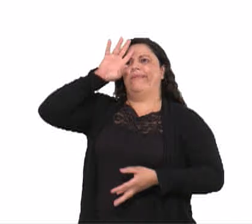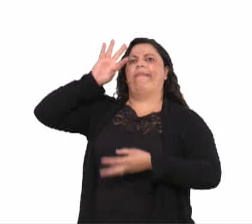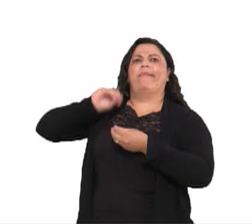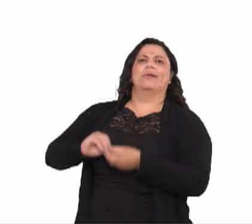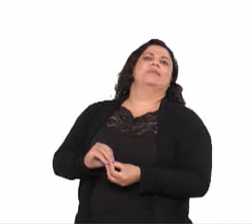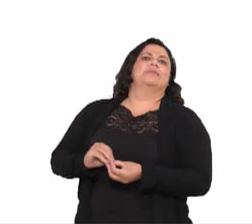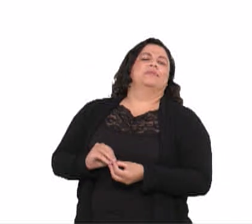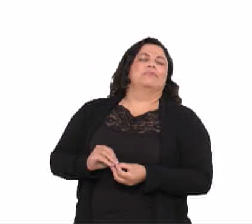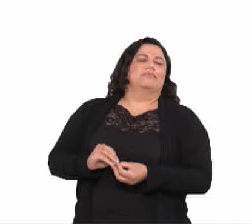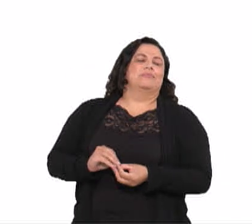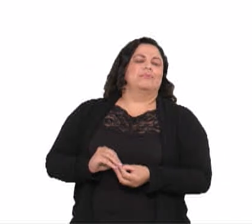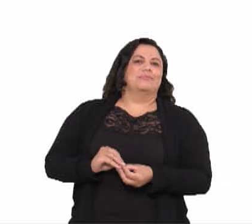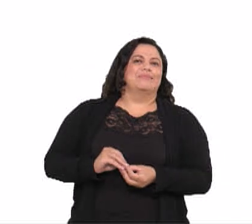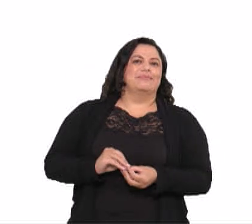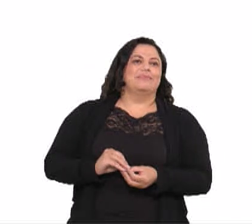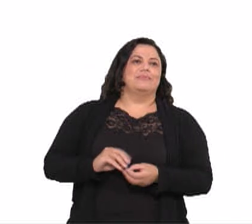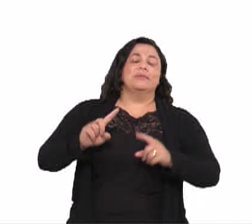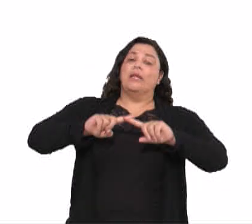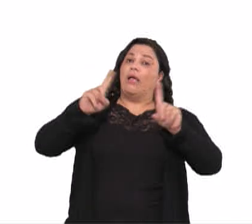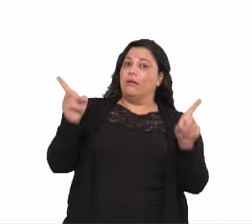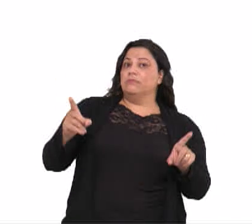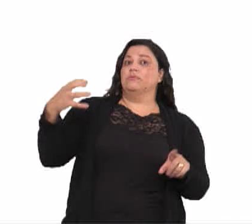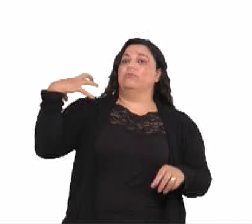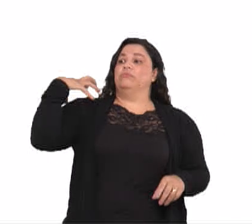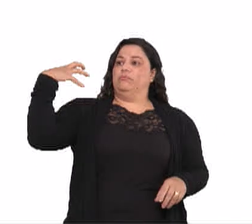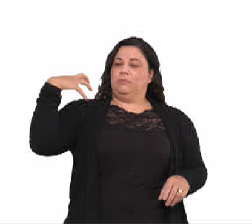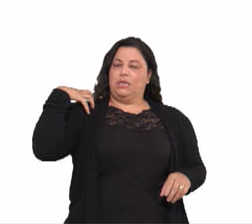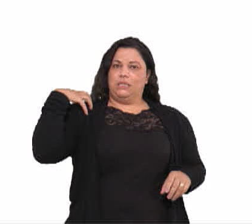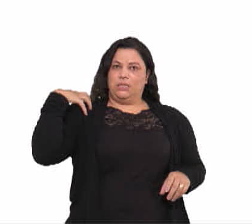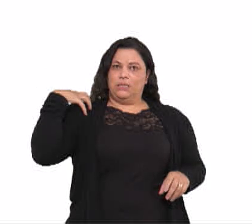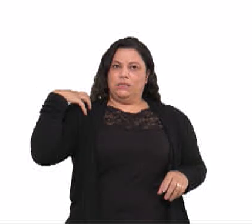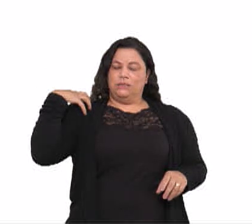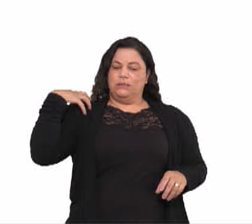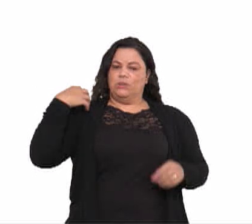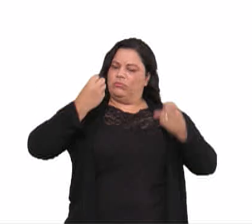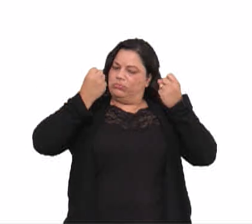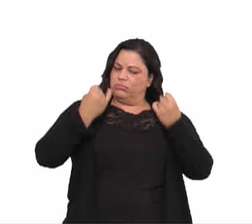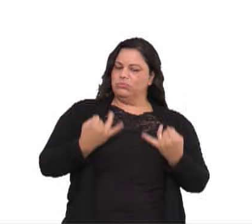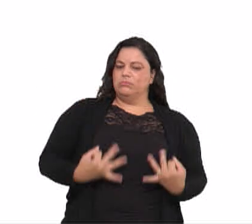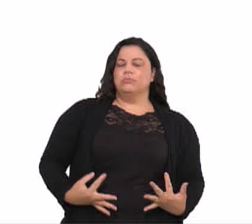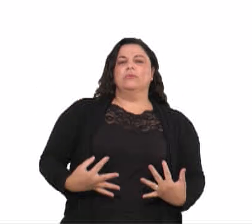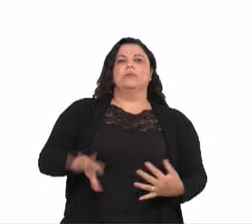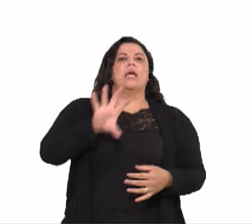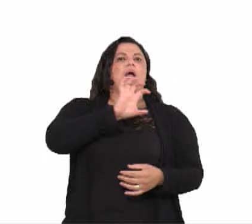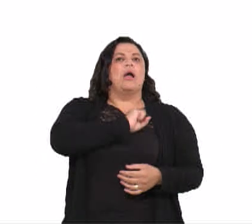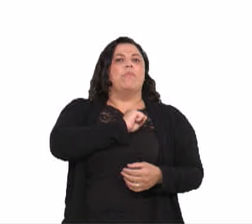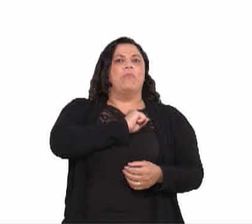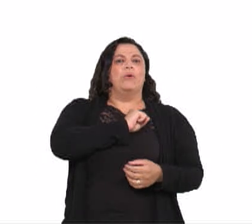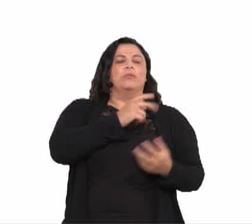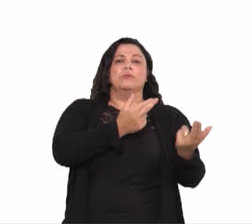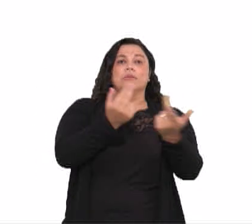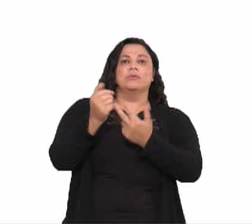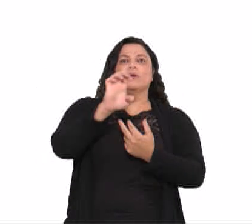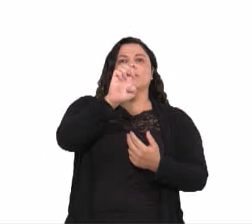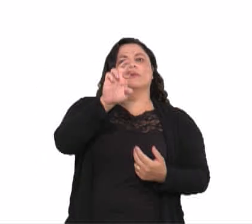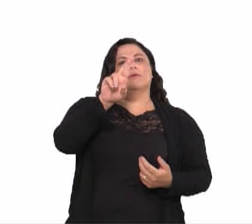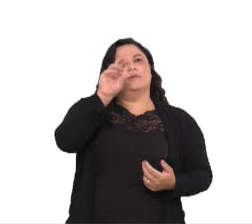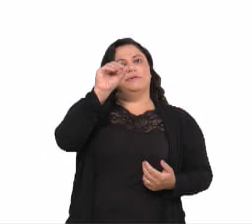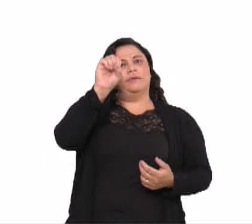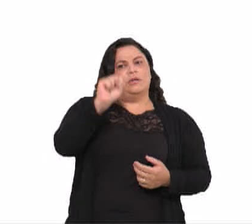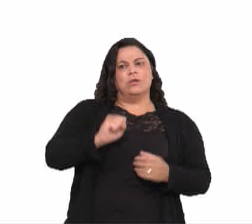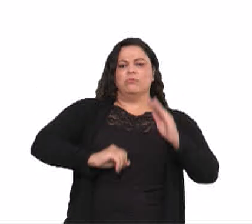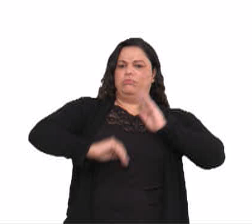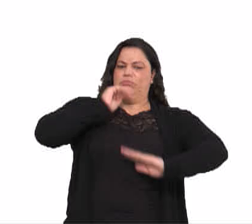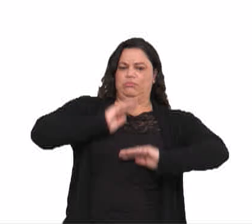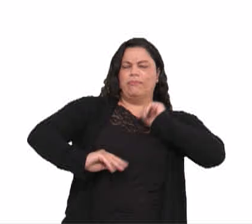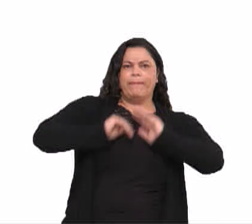realizado. Quando Platão define amor como eros, ele está colocando um fim prático no amor. O